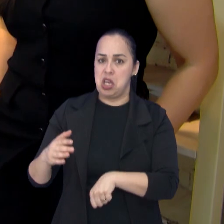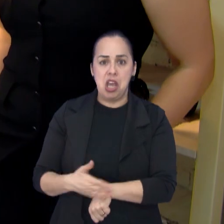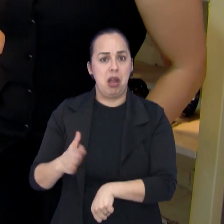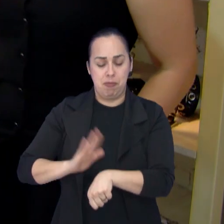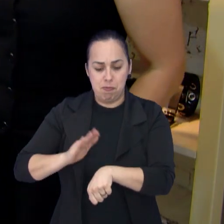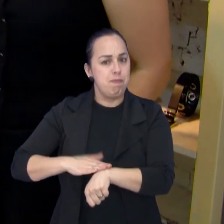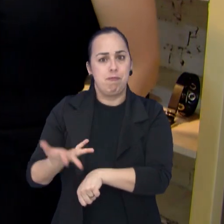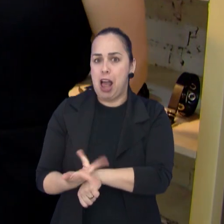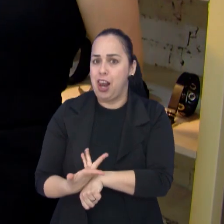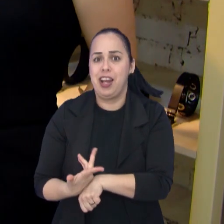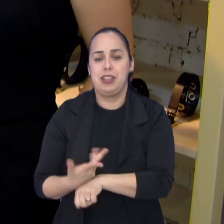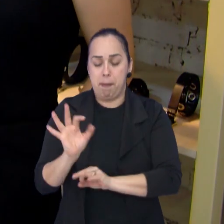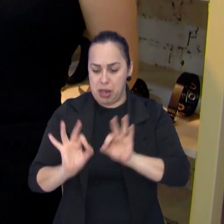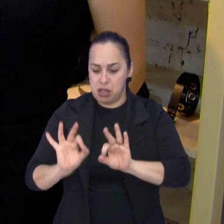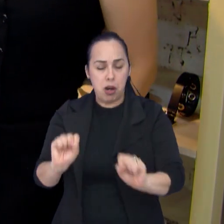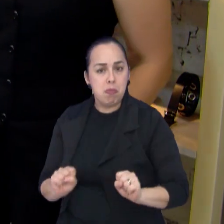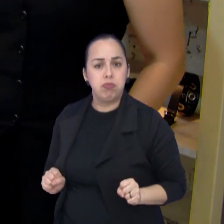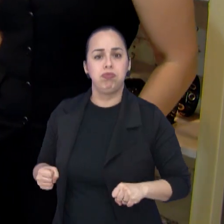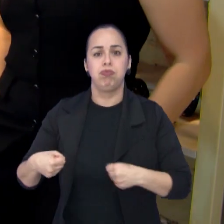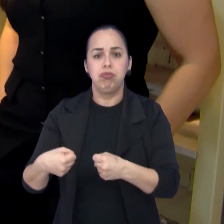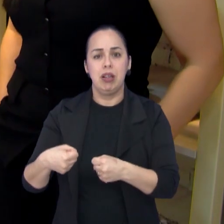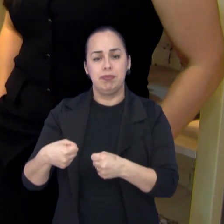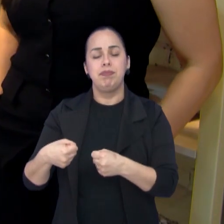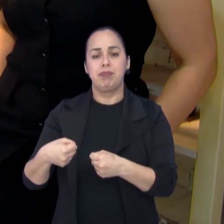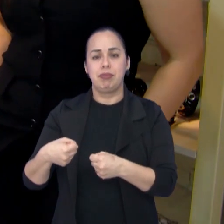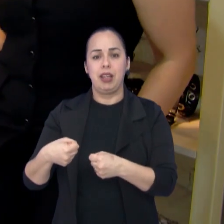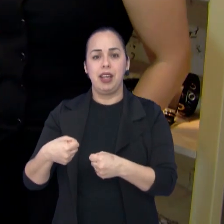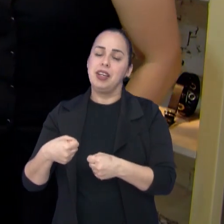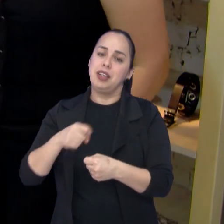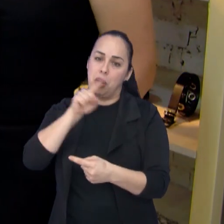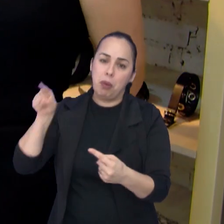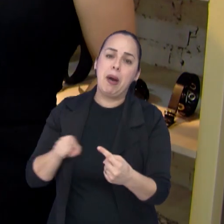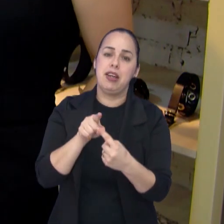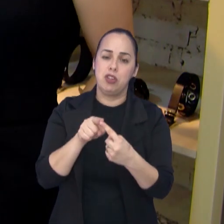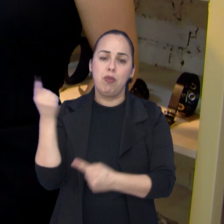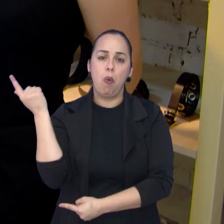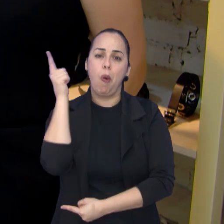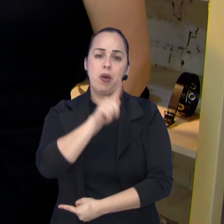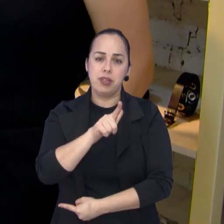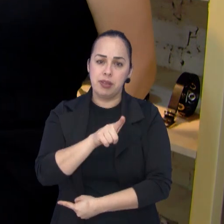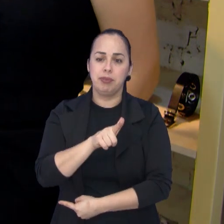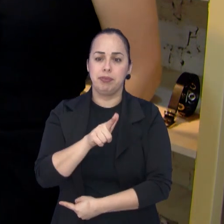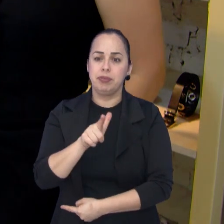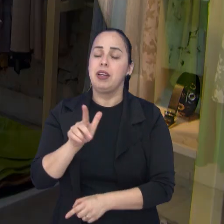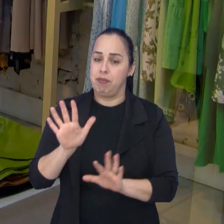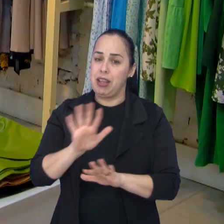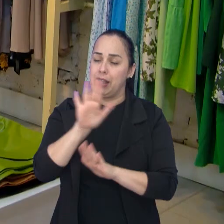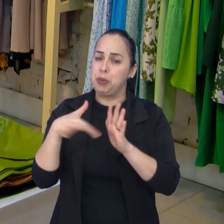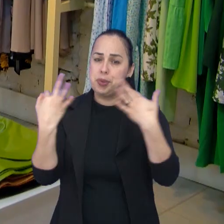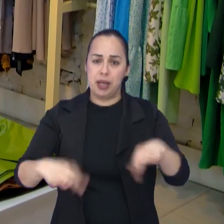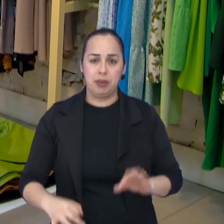medo. Faz um plano de ação e vamos correr atrás para o máximo poder chegar no objetivo. E vai dar